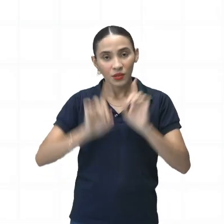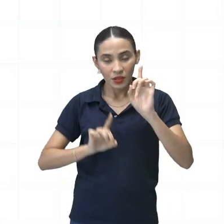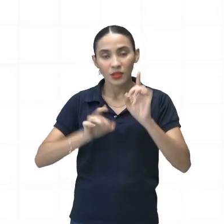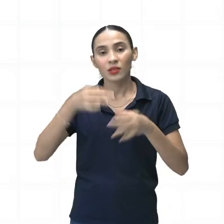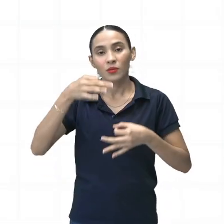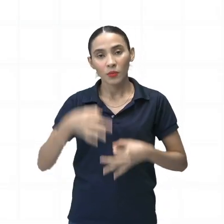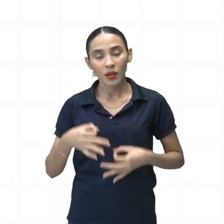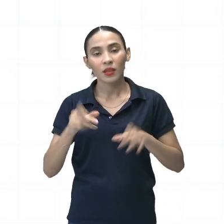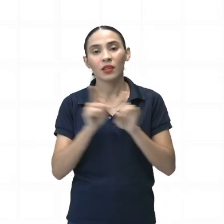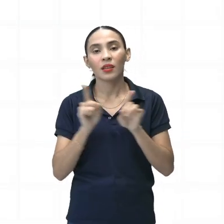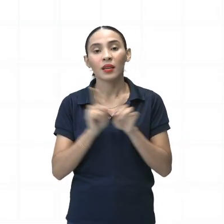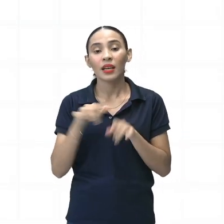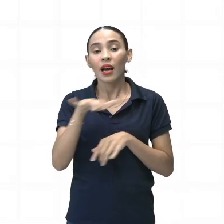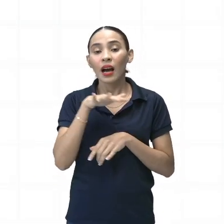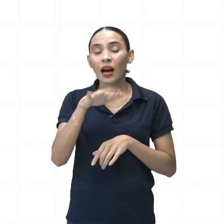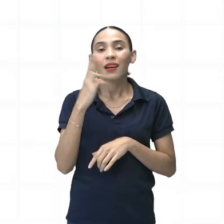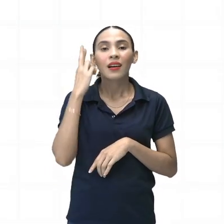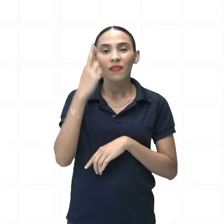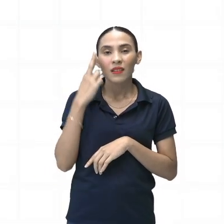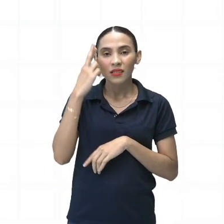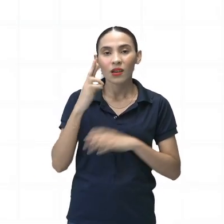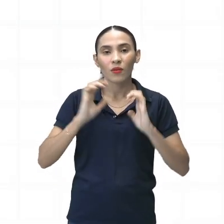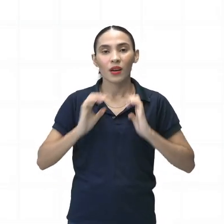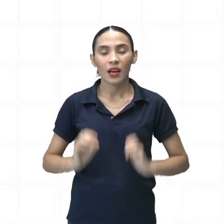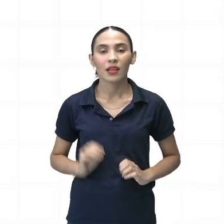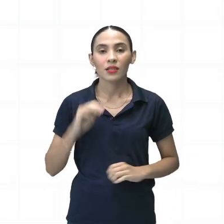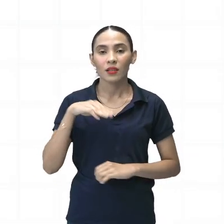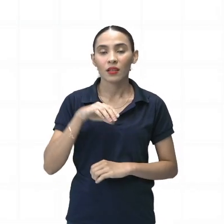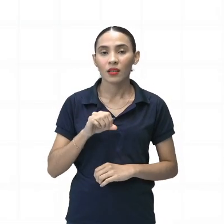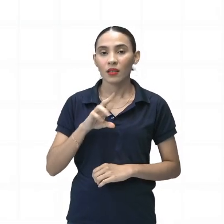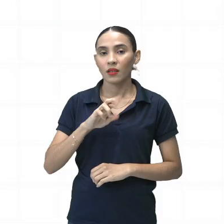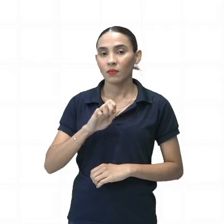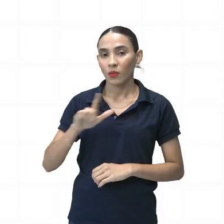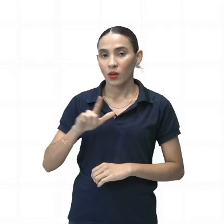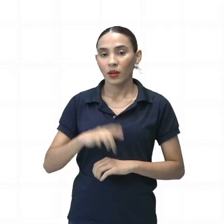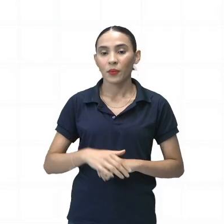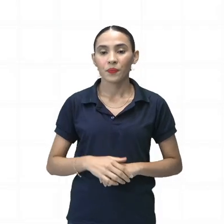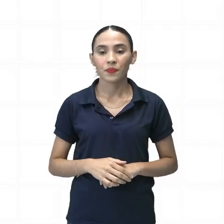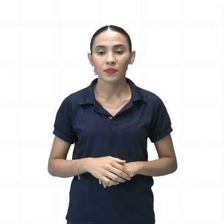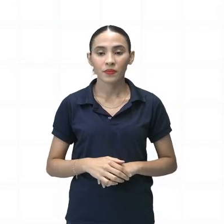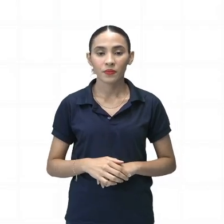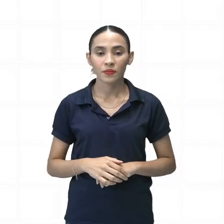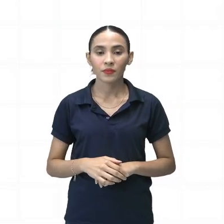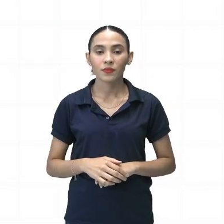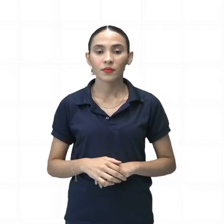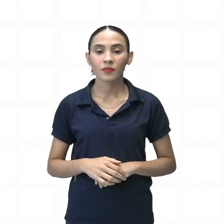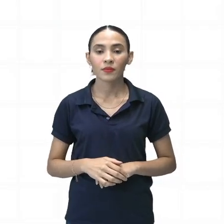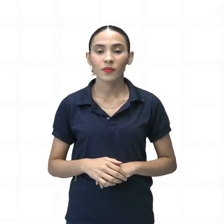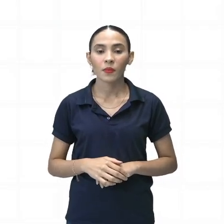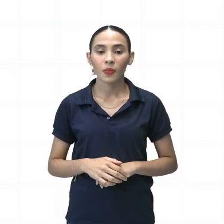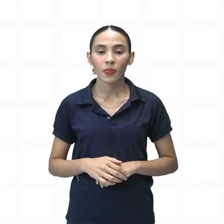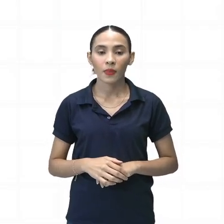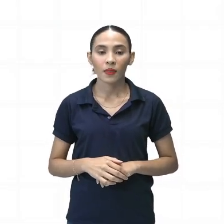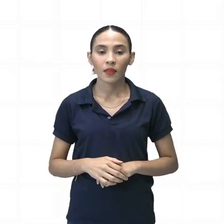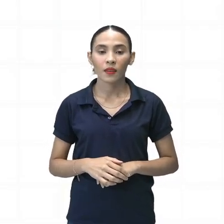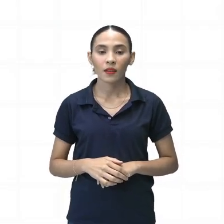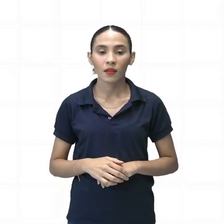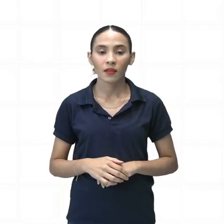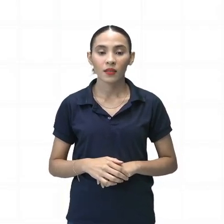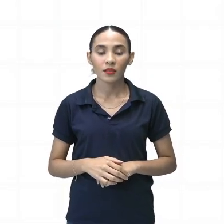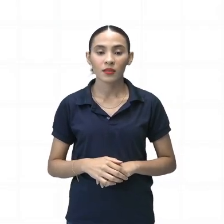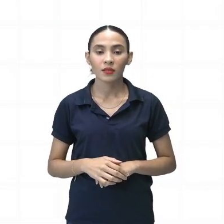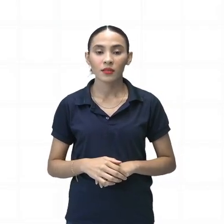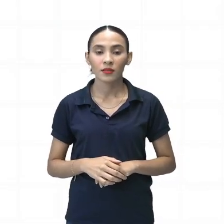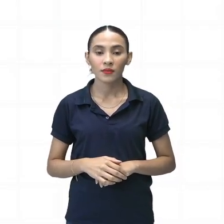Ok? Por isso que ela se torna um campo de reflexão interdisciplinar.